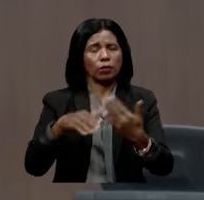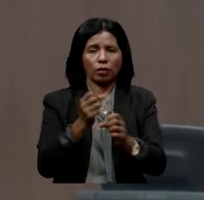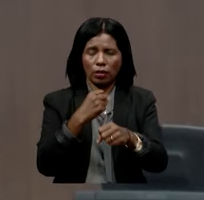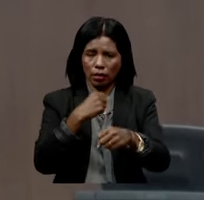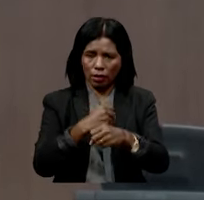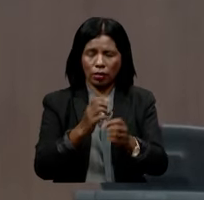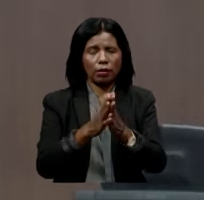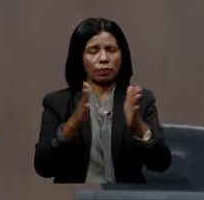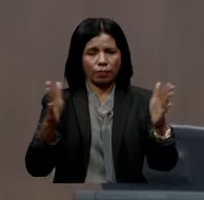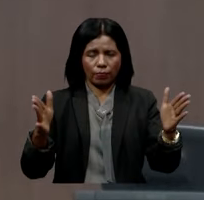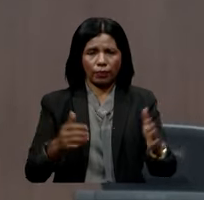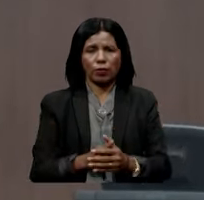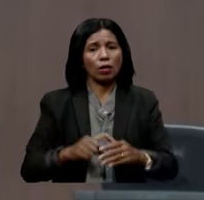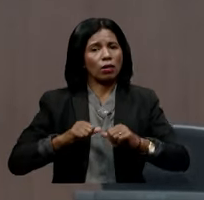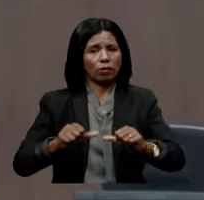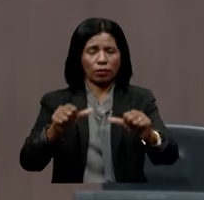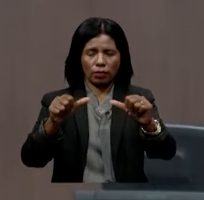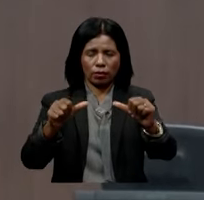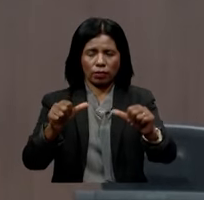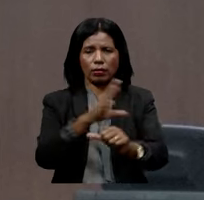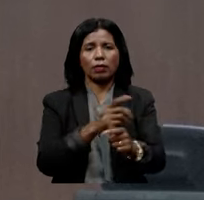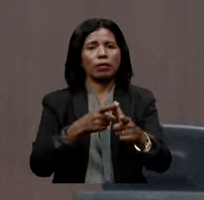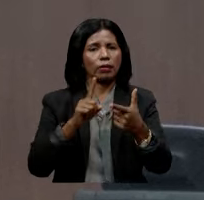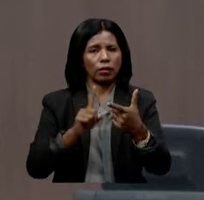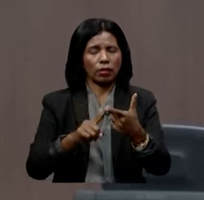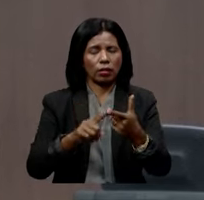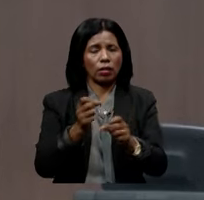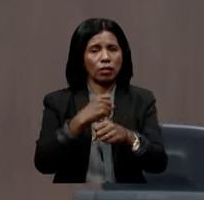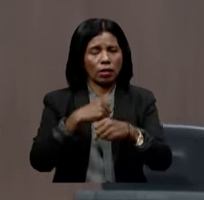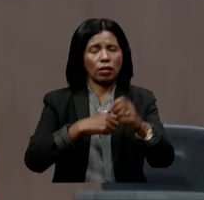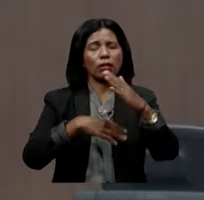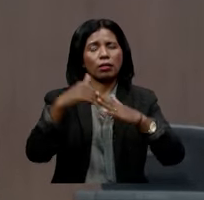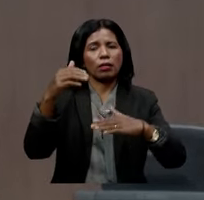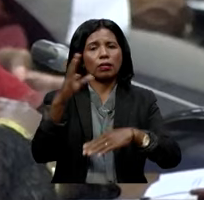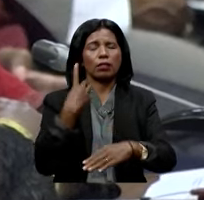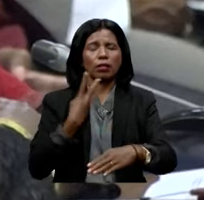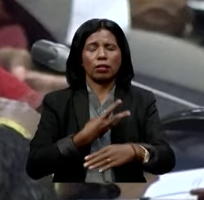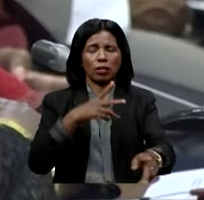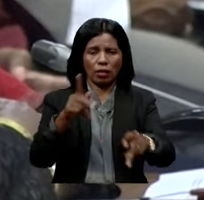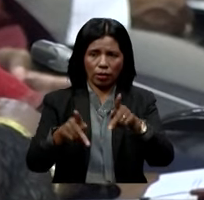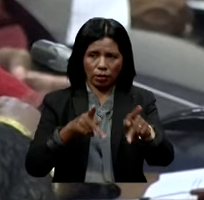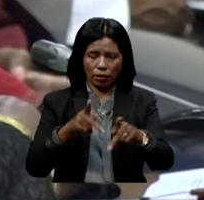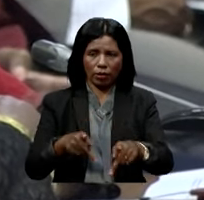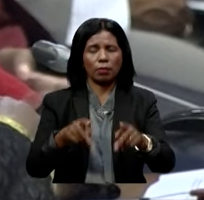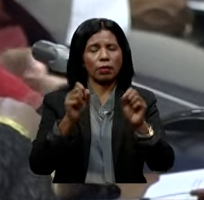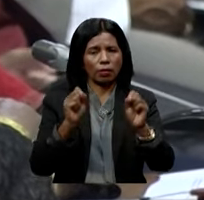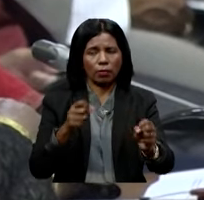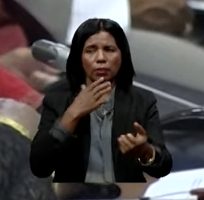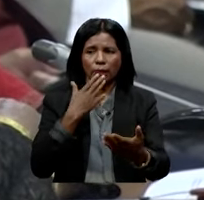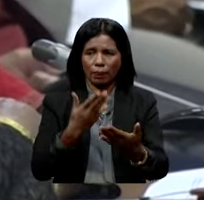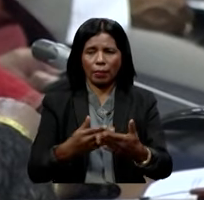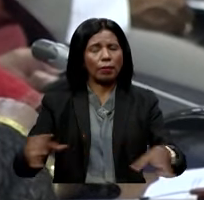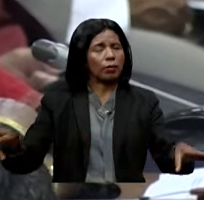grandes feitos. Continuemos, pois, a construir o Timor-Leste que o nosso povo merece e sonha.